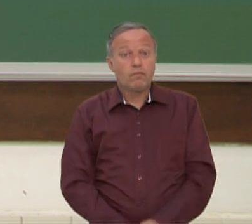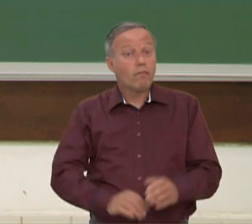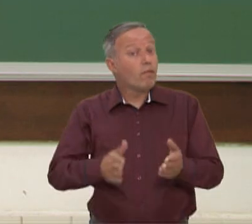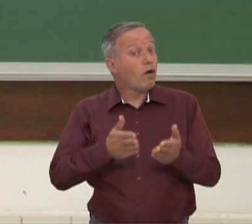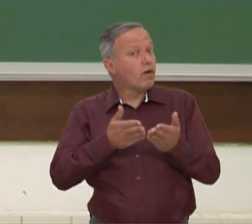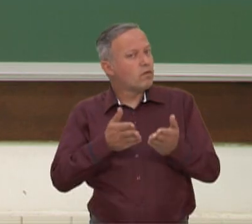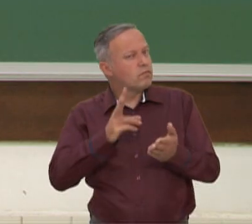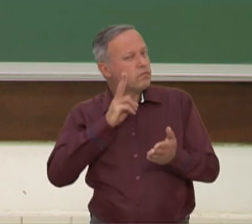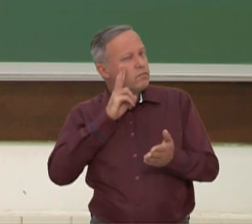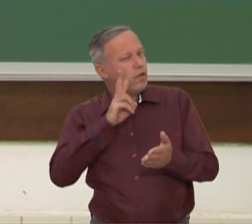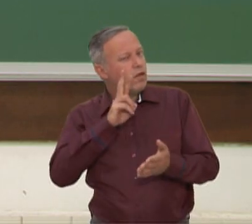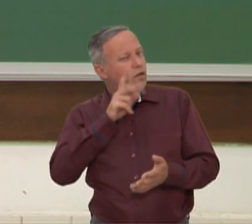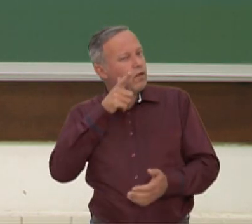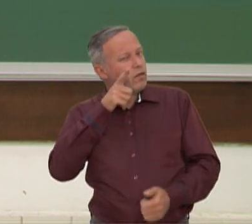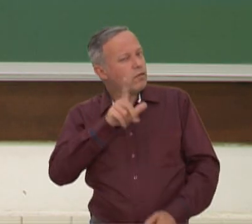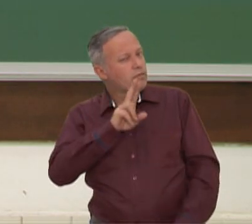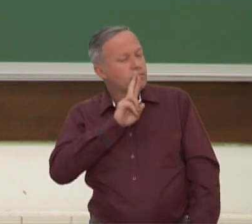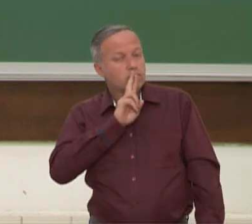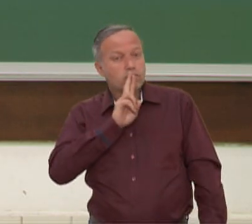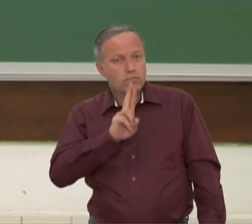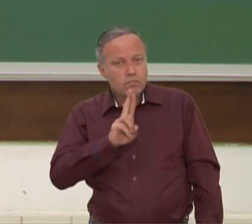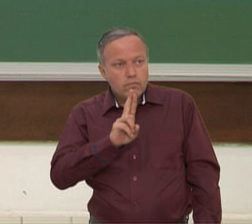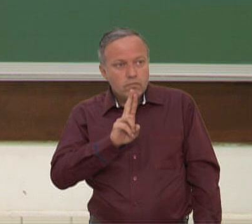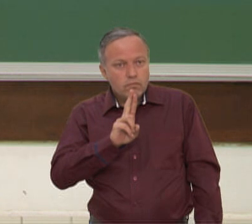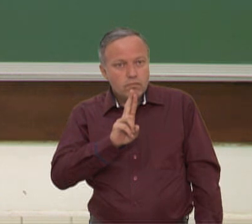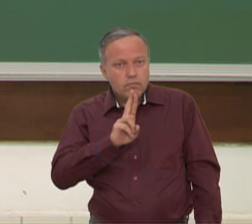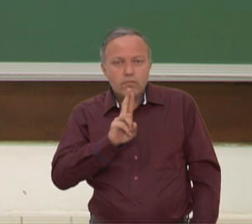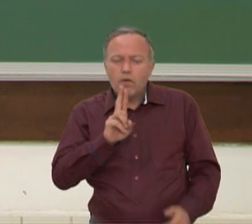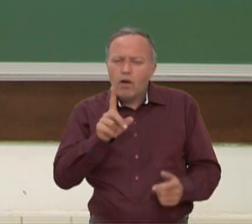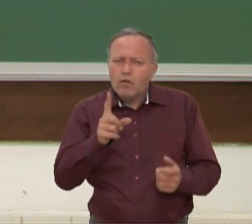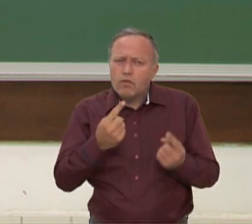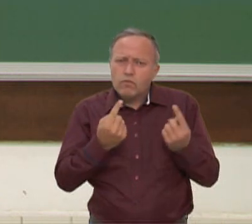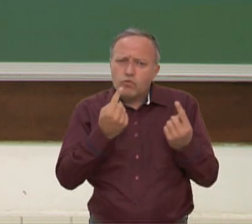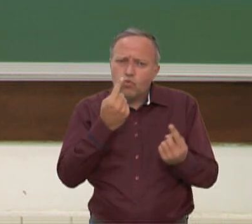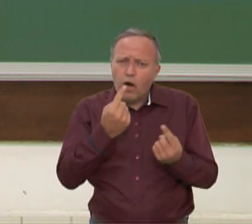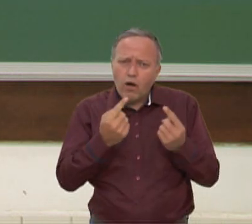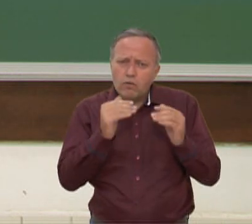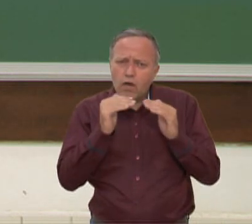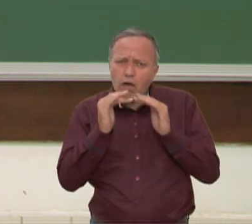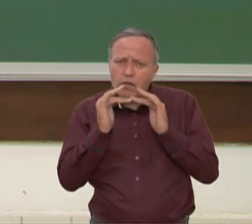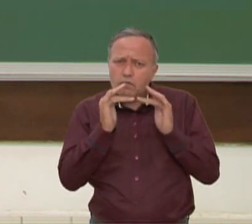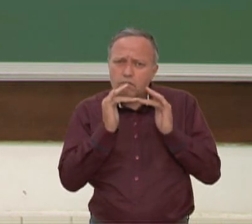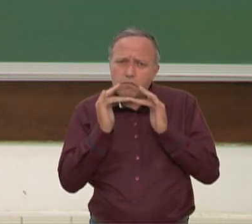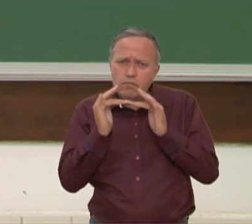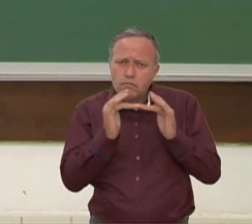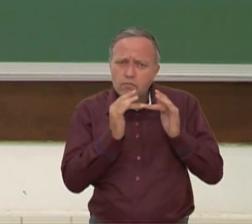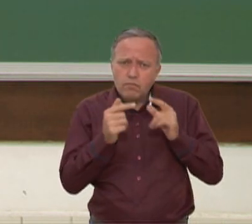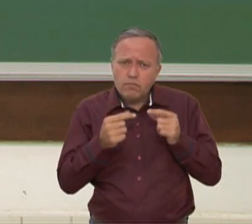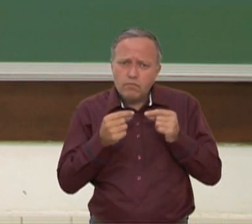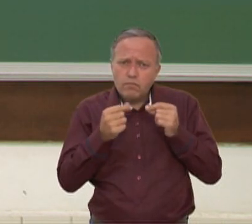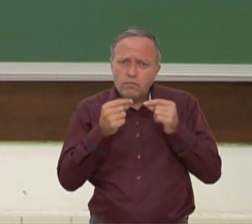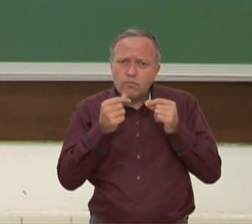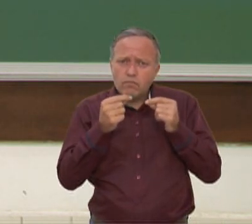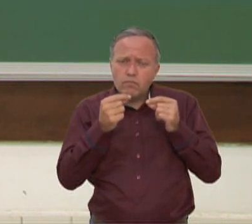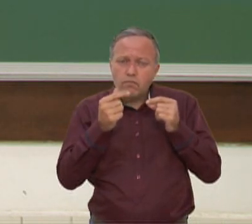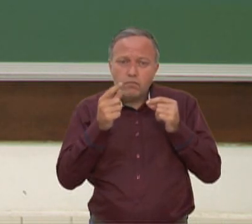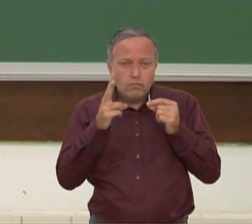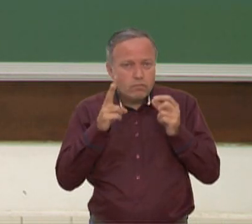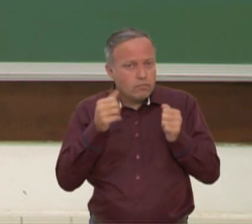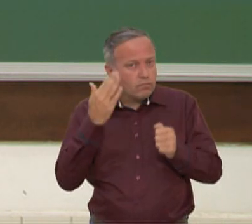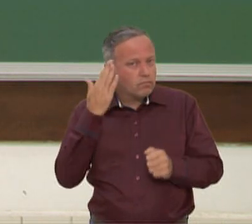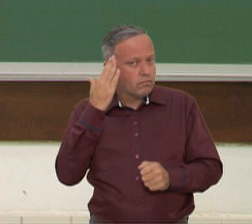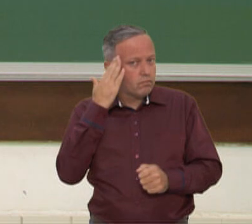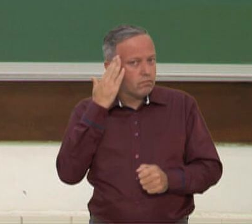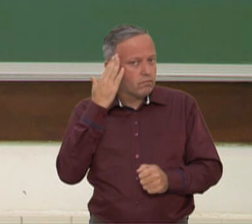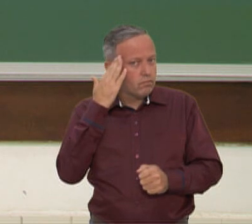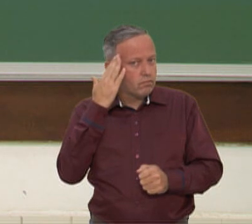Então, pessoal, vamos ver se vocês conseguiram aí captar quais são as relações econômicas aí, quais são os fatores para que a gente